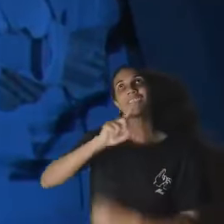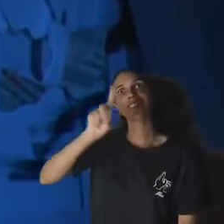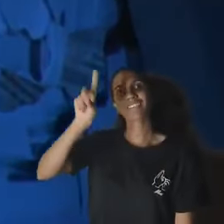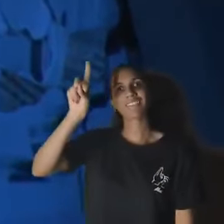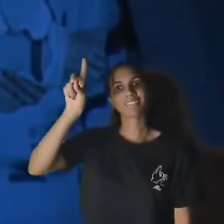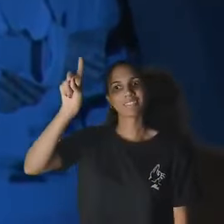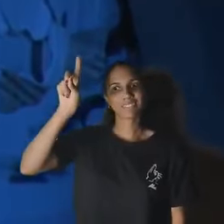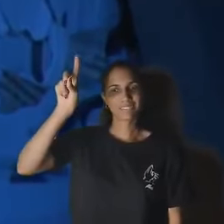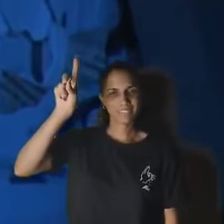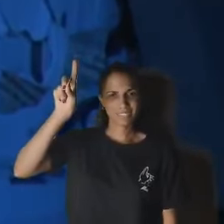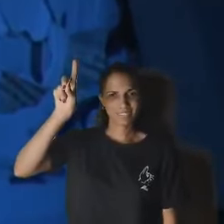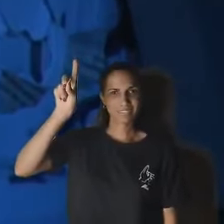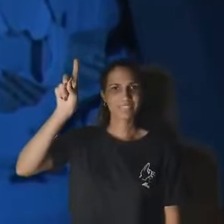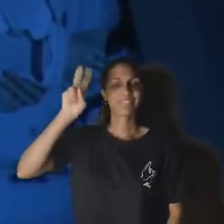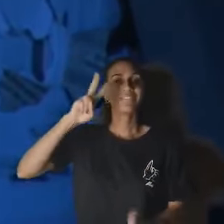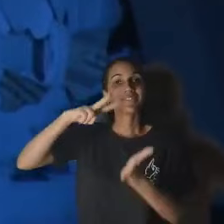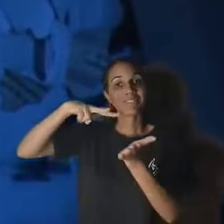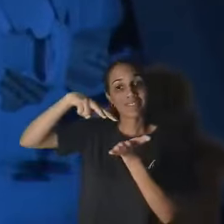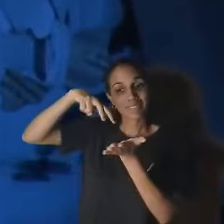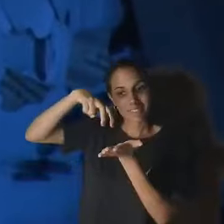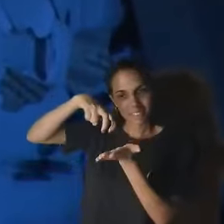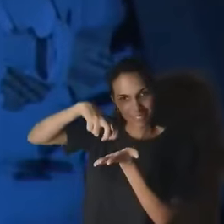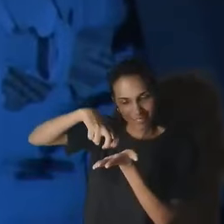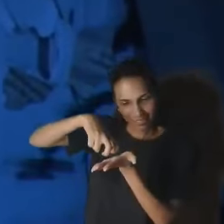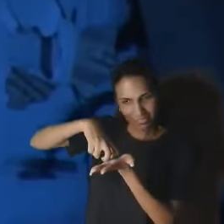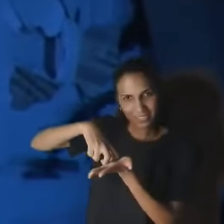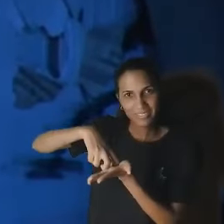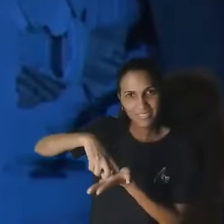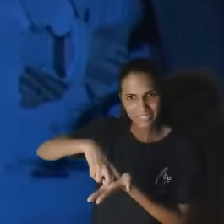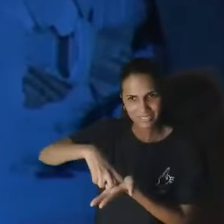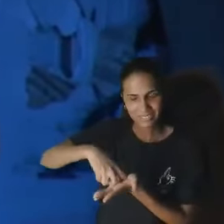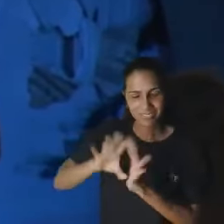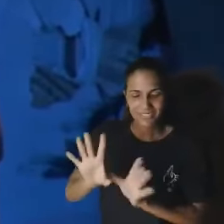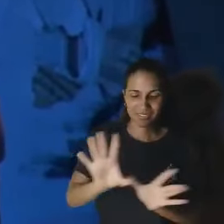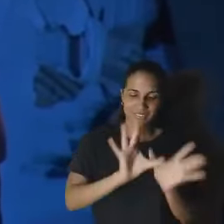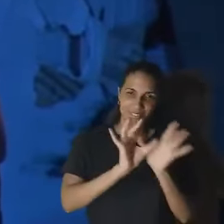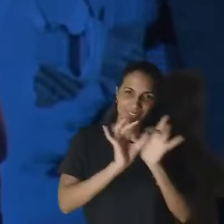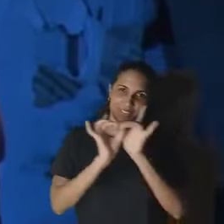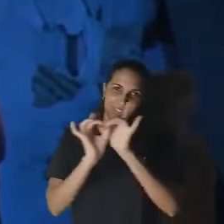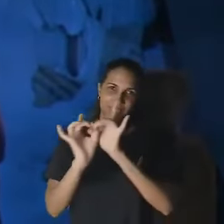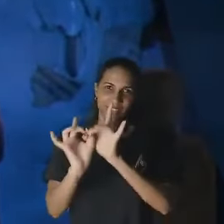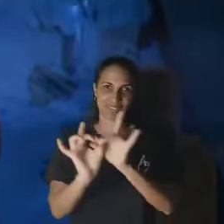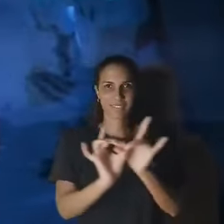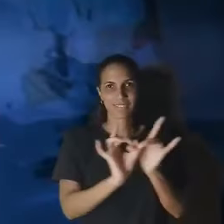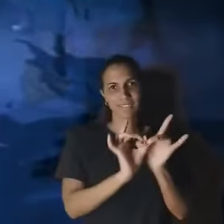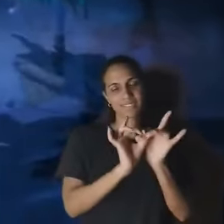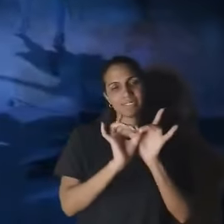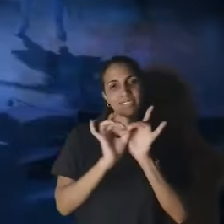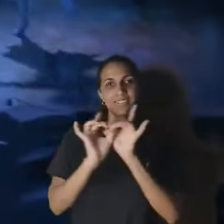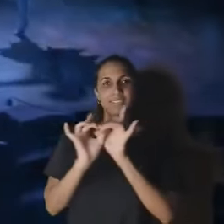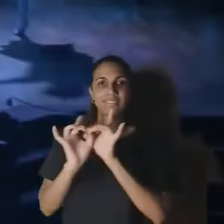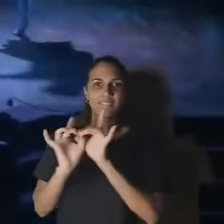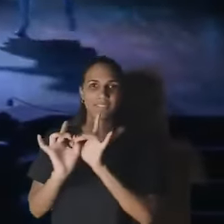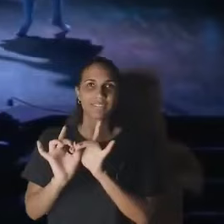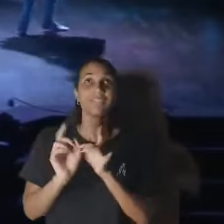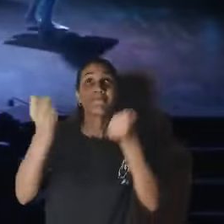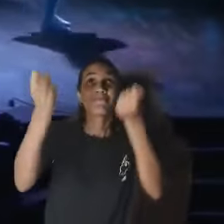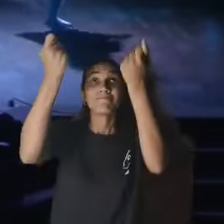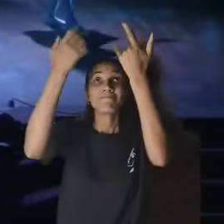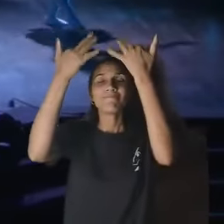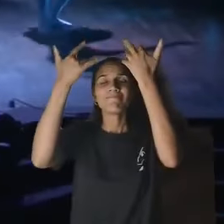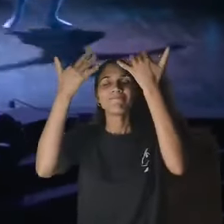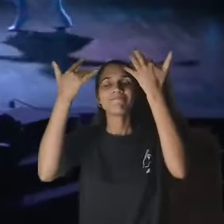Deus. Dobre os joelhos, sinta a presença que toma todo